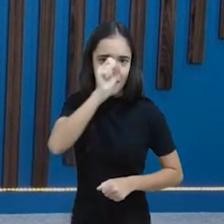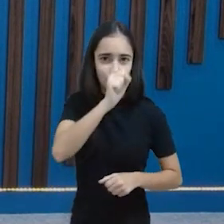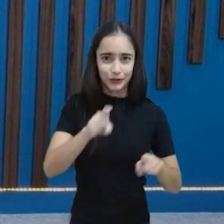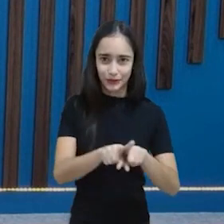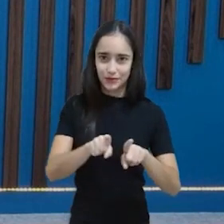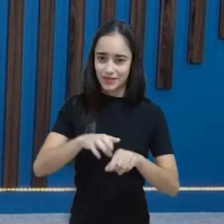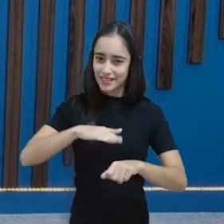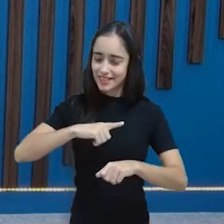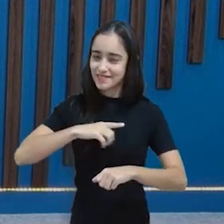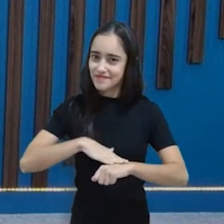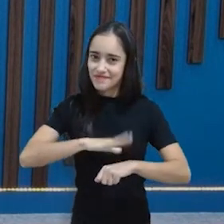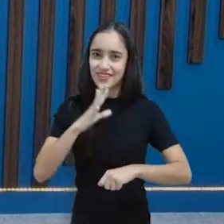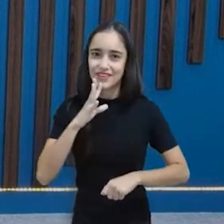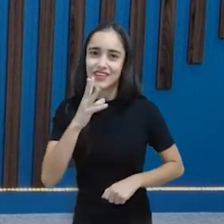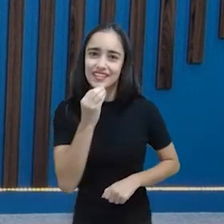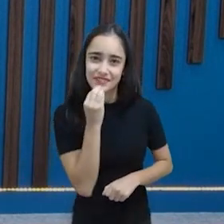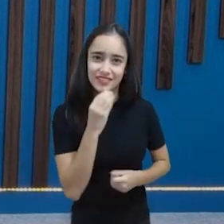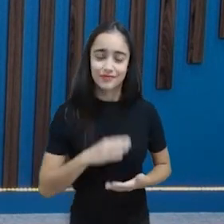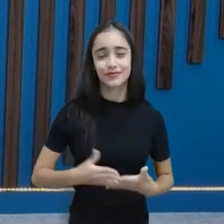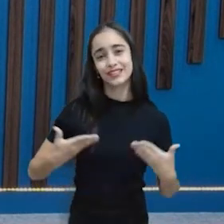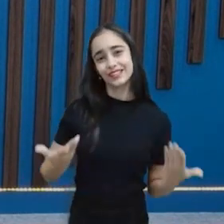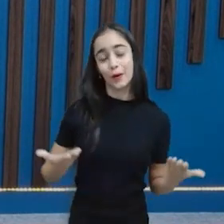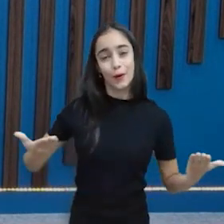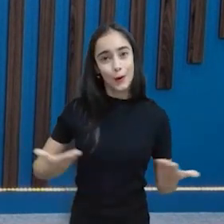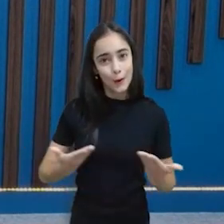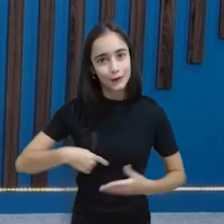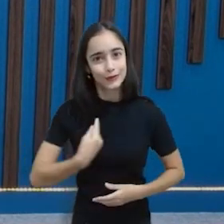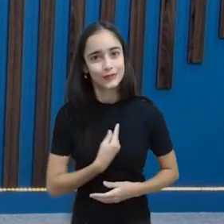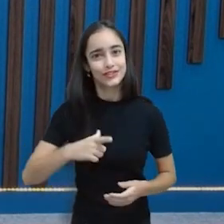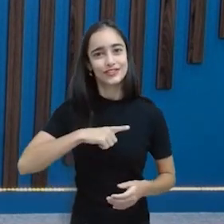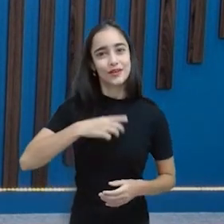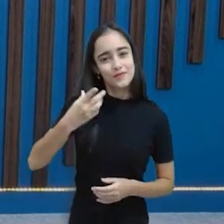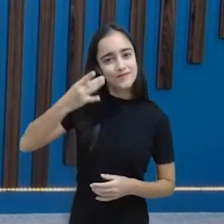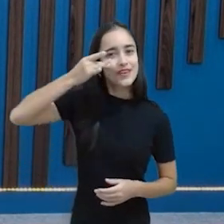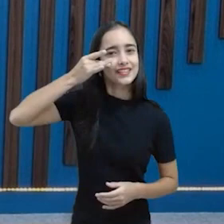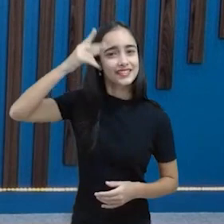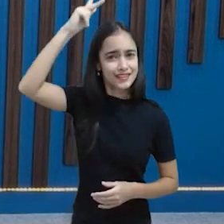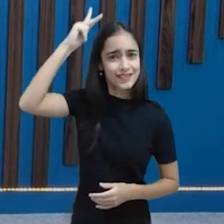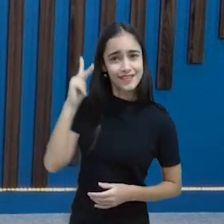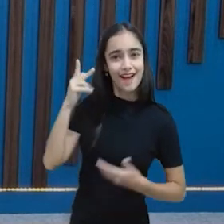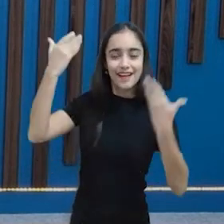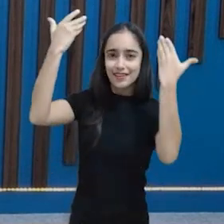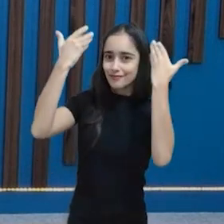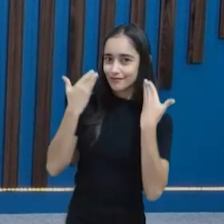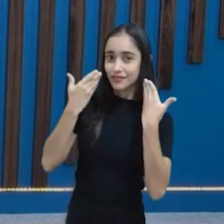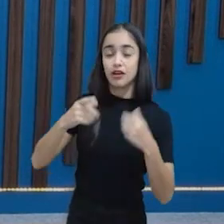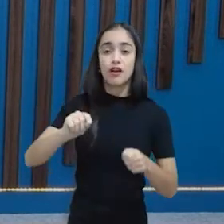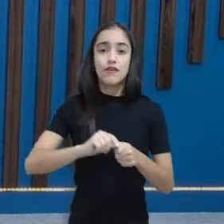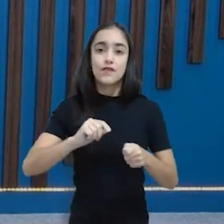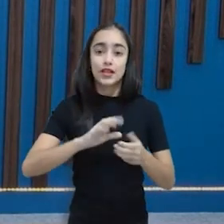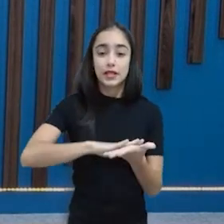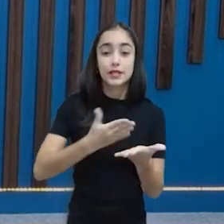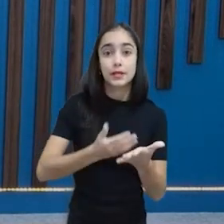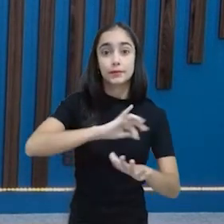Então, hoje contamos aqui com a presença da querida Karen, fazendo a interpretação de Libras,